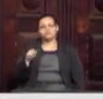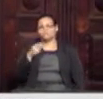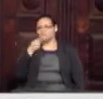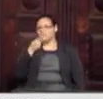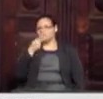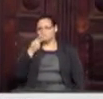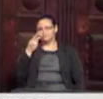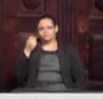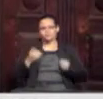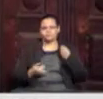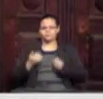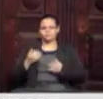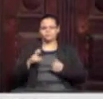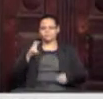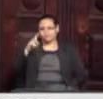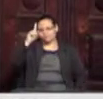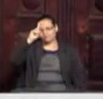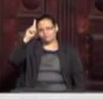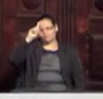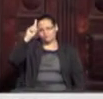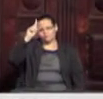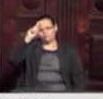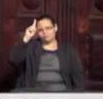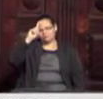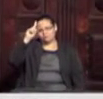em cinco dias